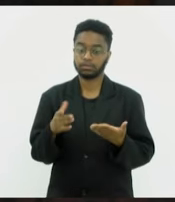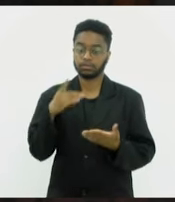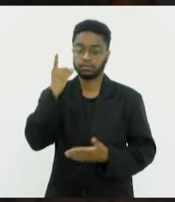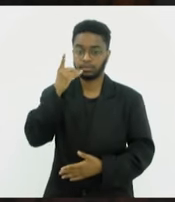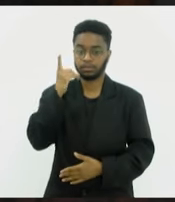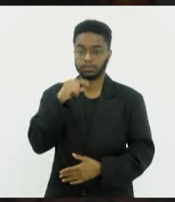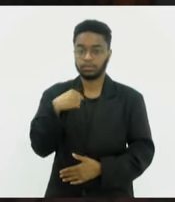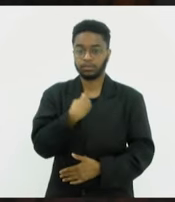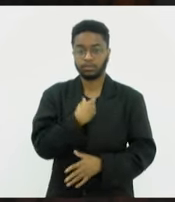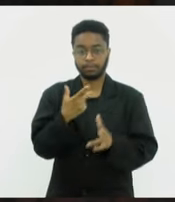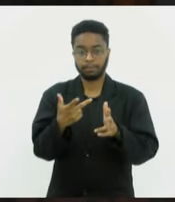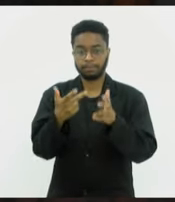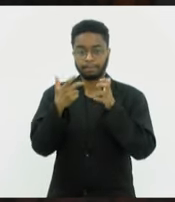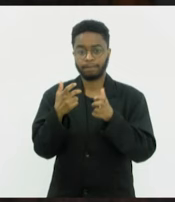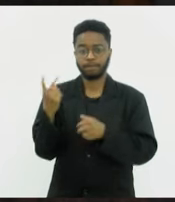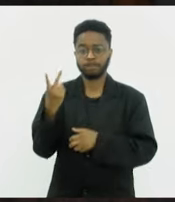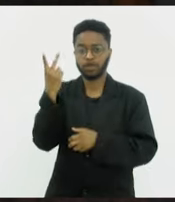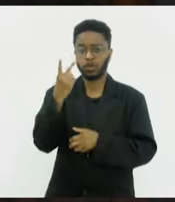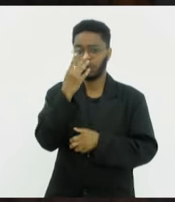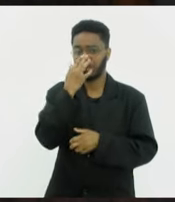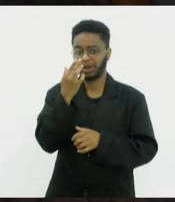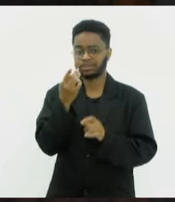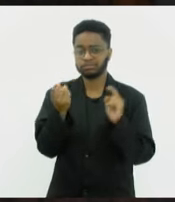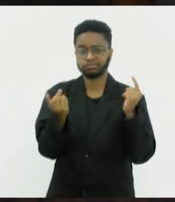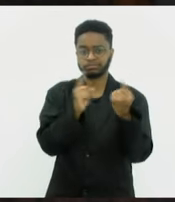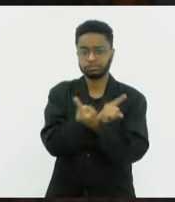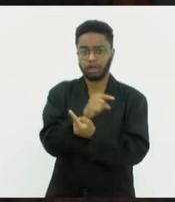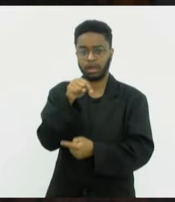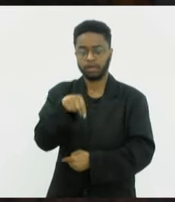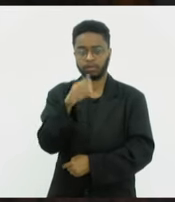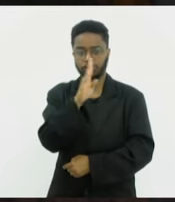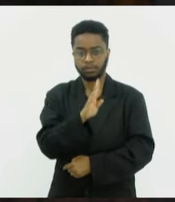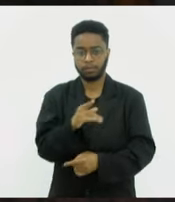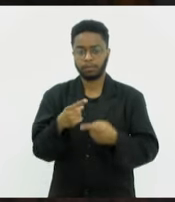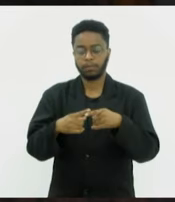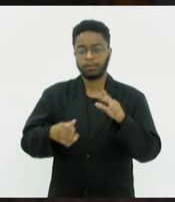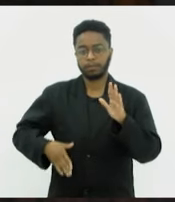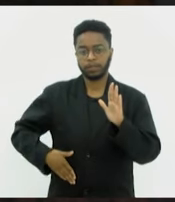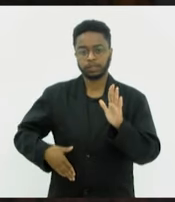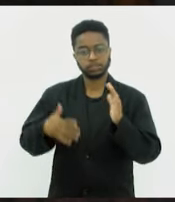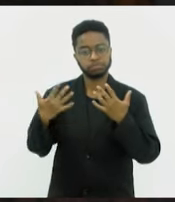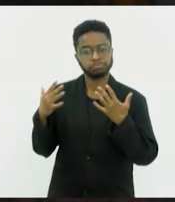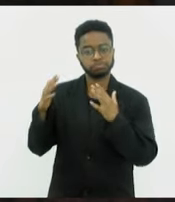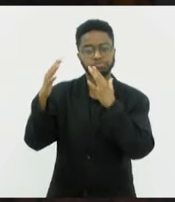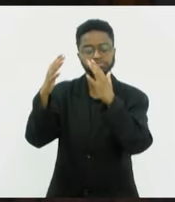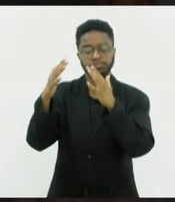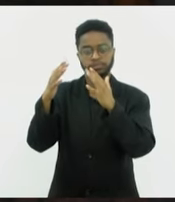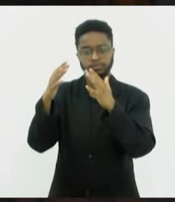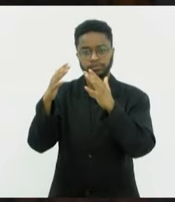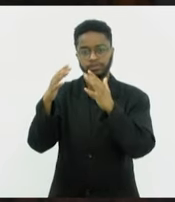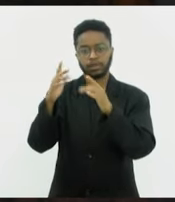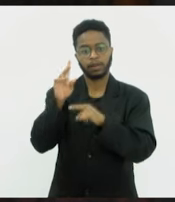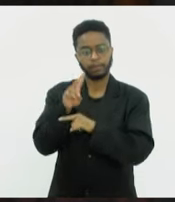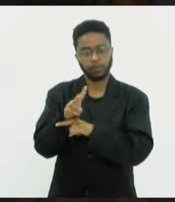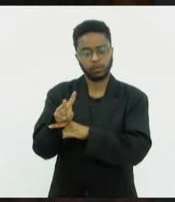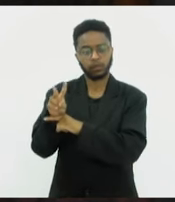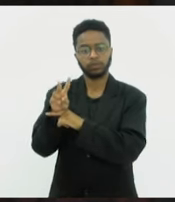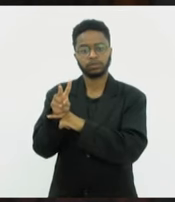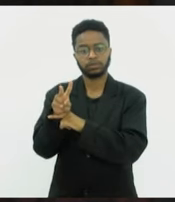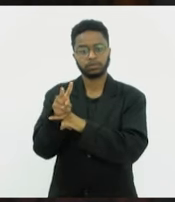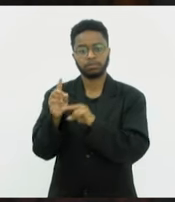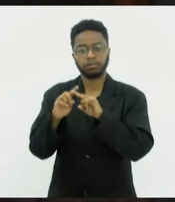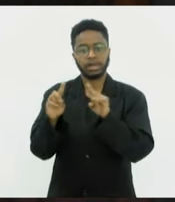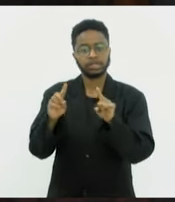a inversão de valores constante no nosso país, onde os marginais são exaltados, são protegidos,